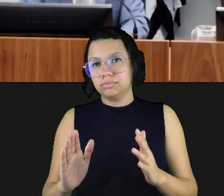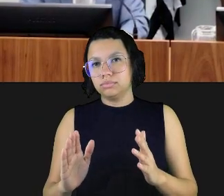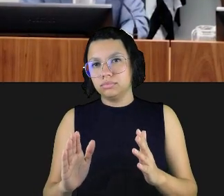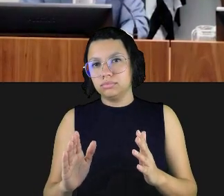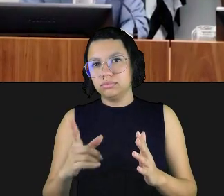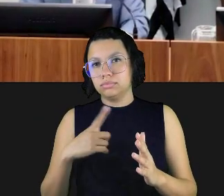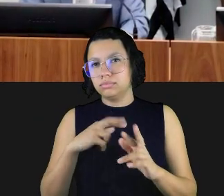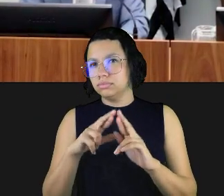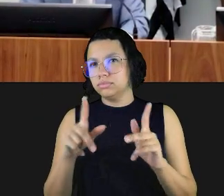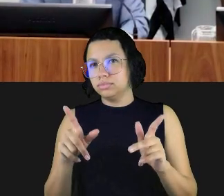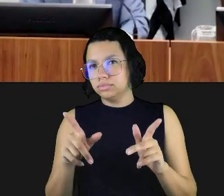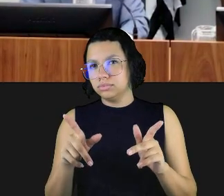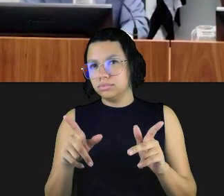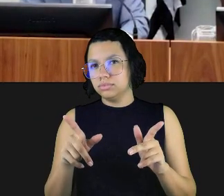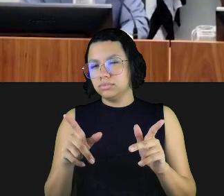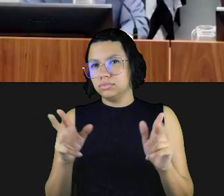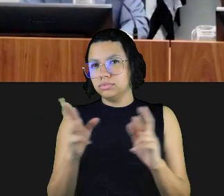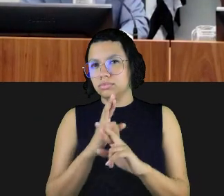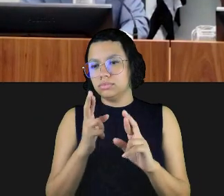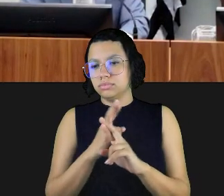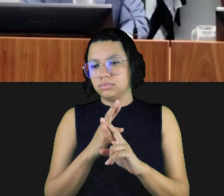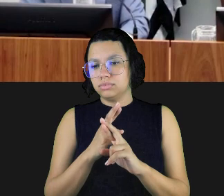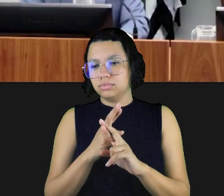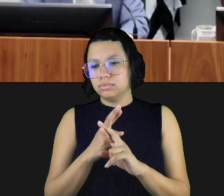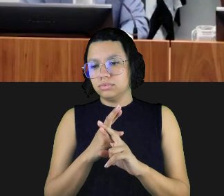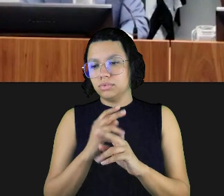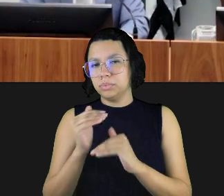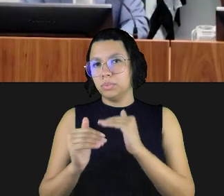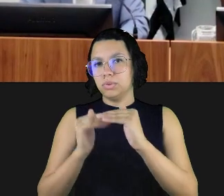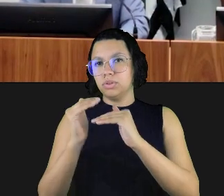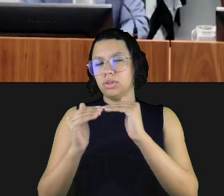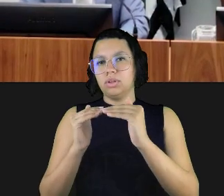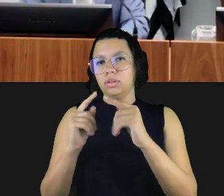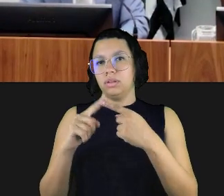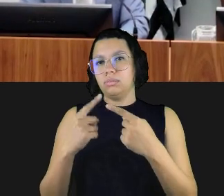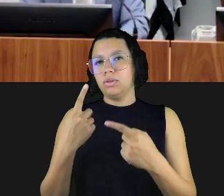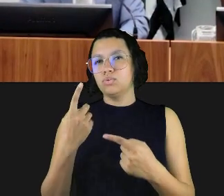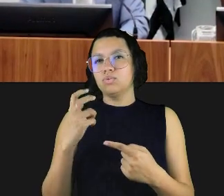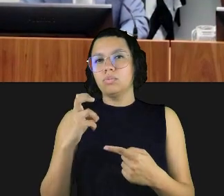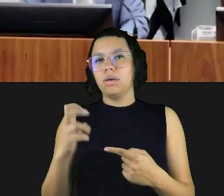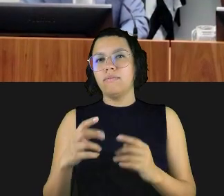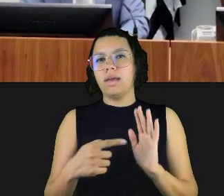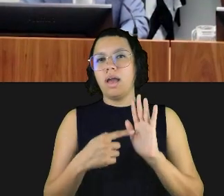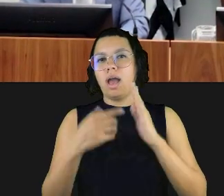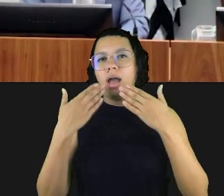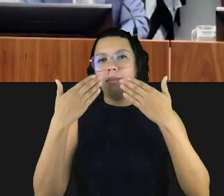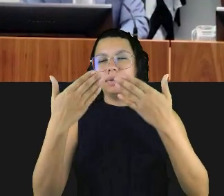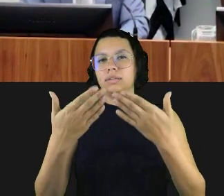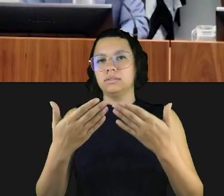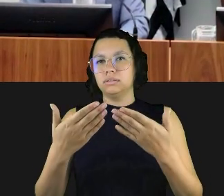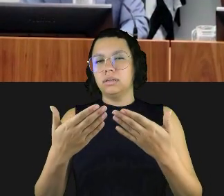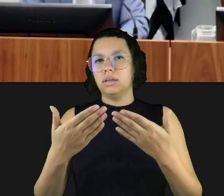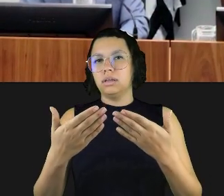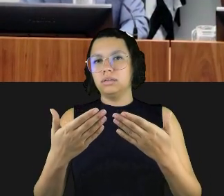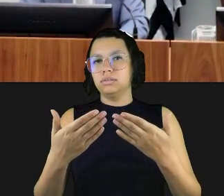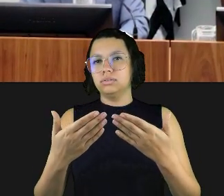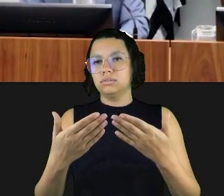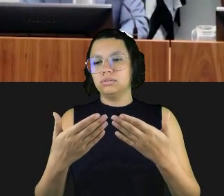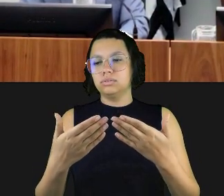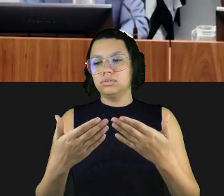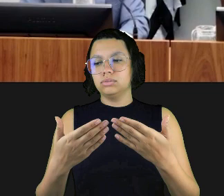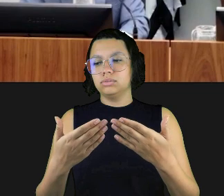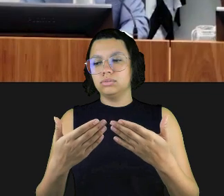ao procedimento, mas uma vez ela sendo apresentada, quando o débito já se encontra em